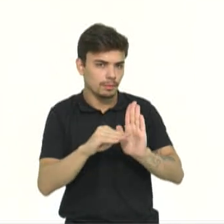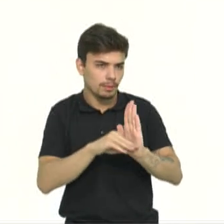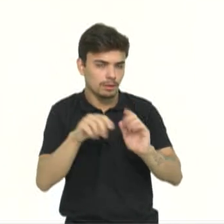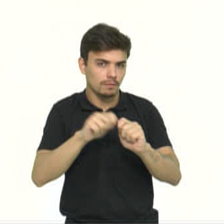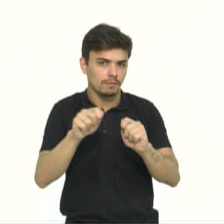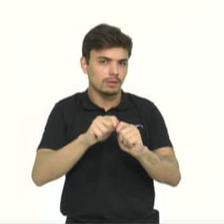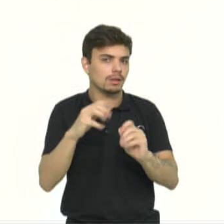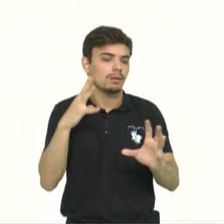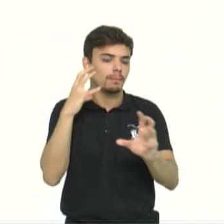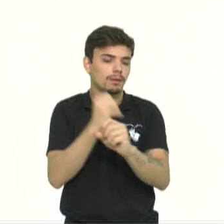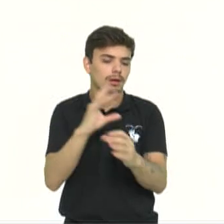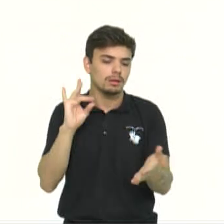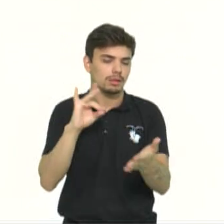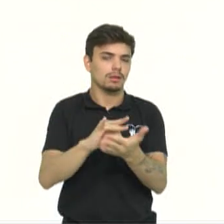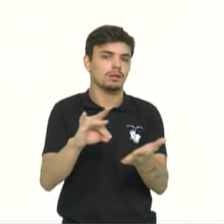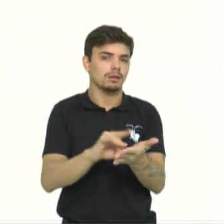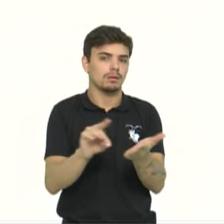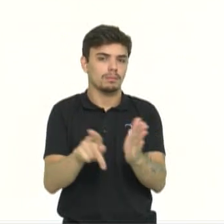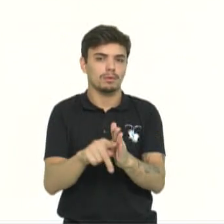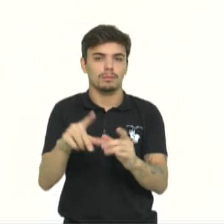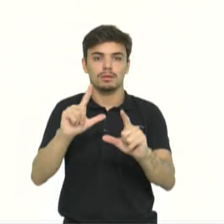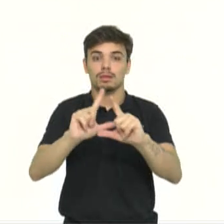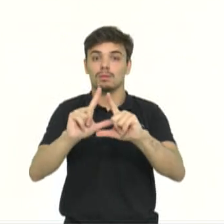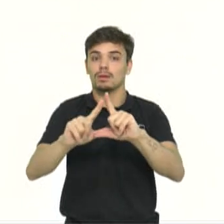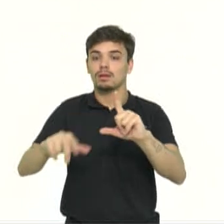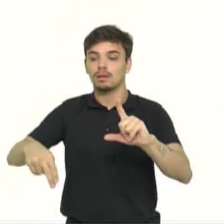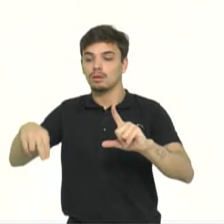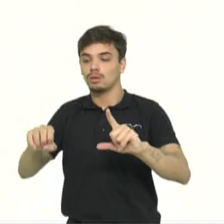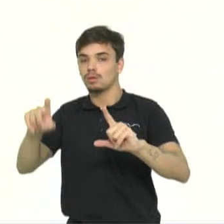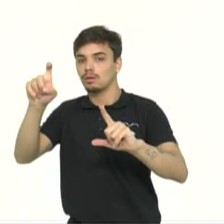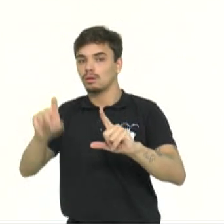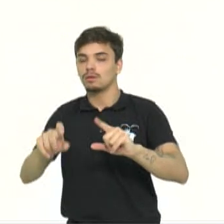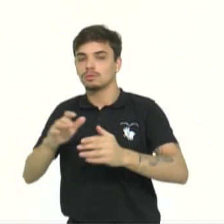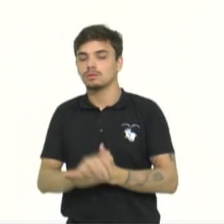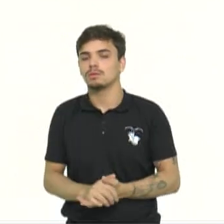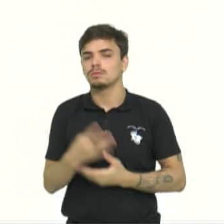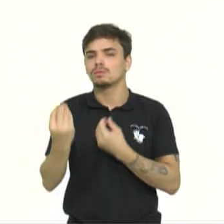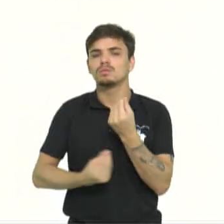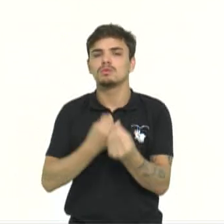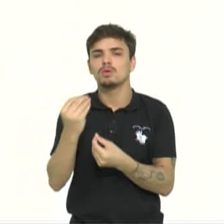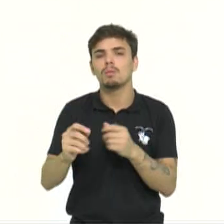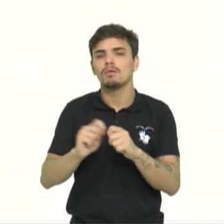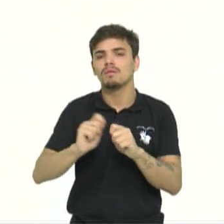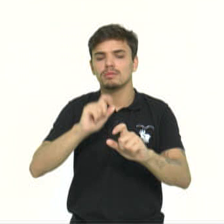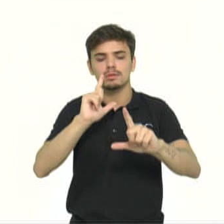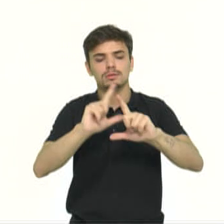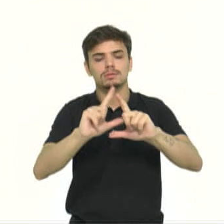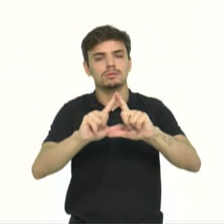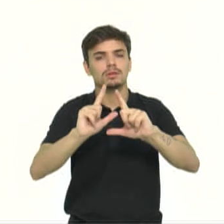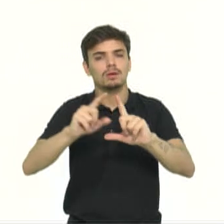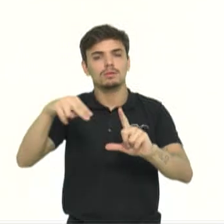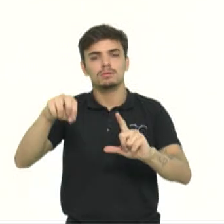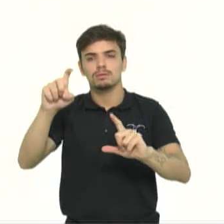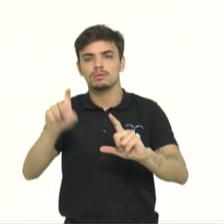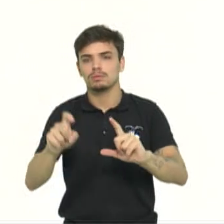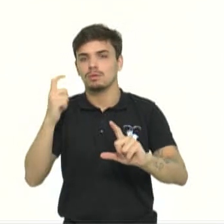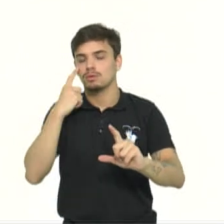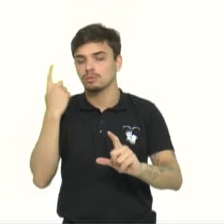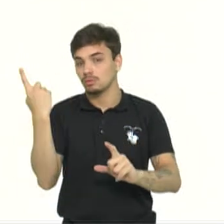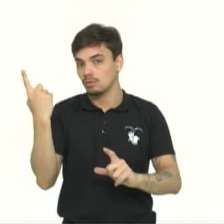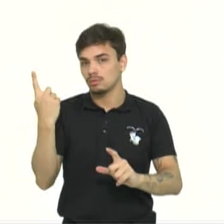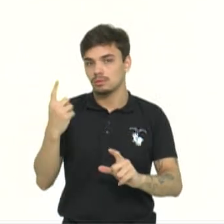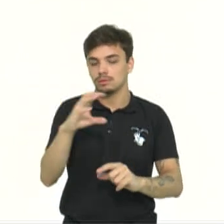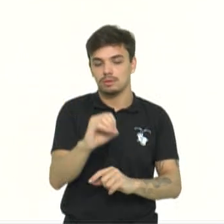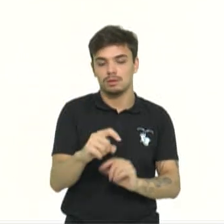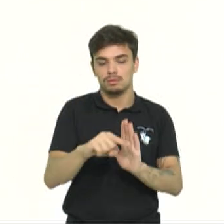a determinação do delta NOx e a possível inversão. Então, como é que vai ficar o delta NOx lá do Br? 0 menos